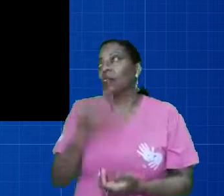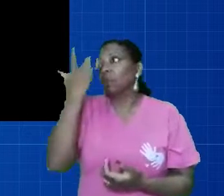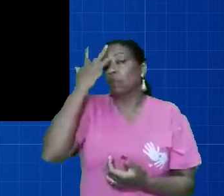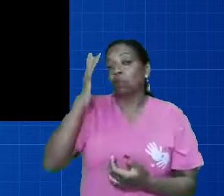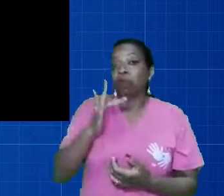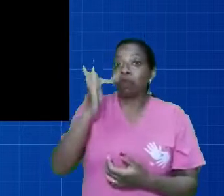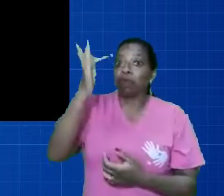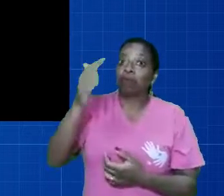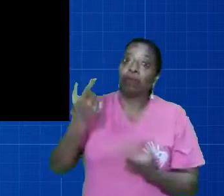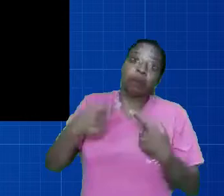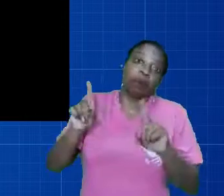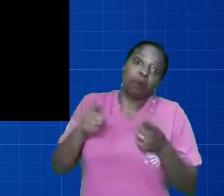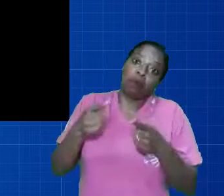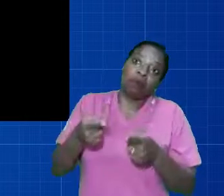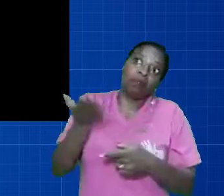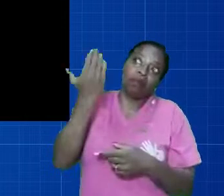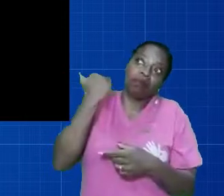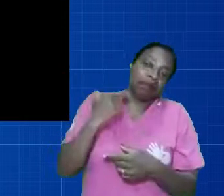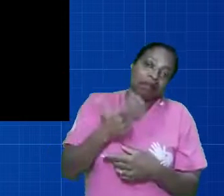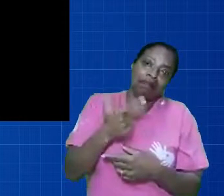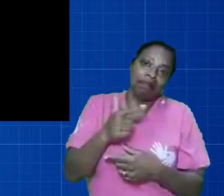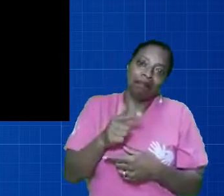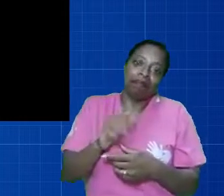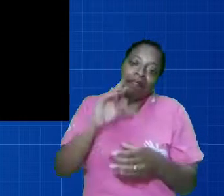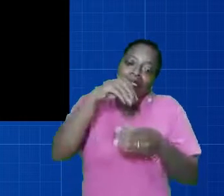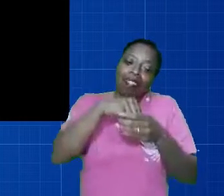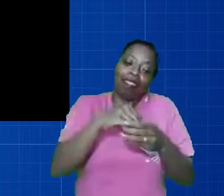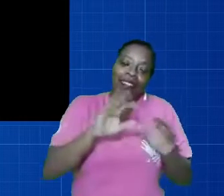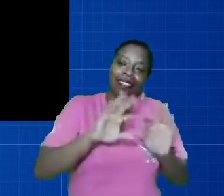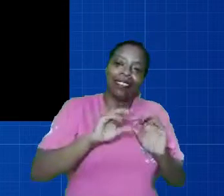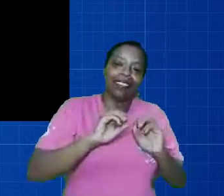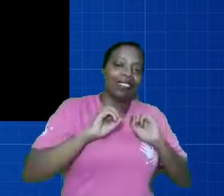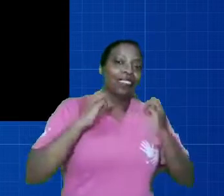música não, a gente não conseguiu ainda.